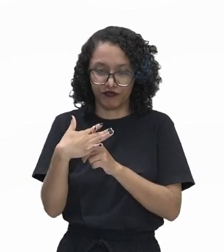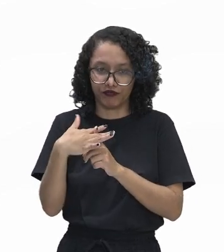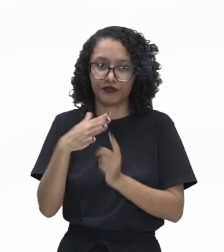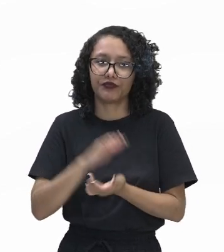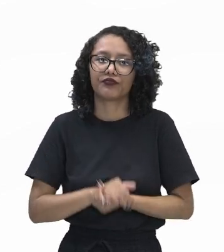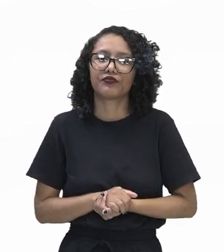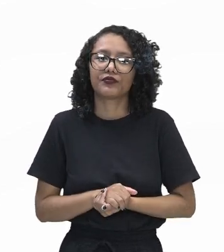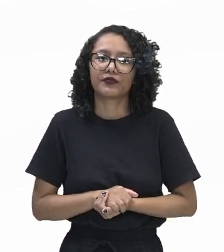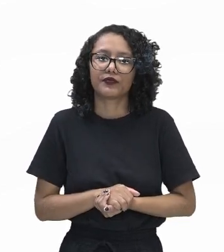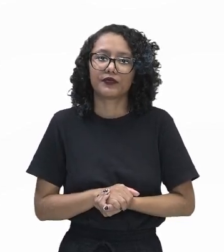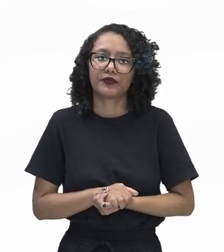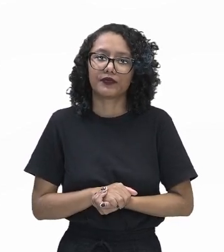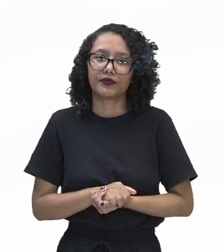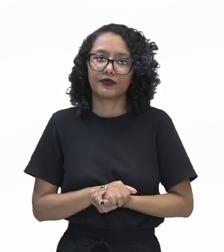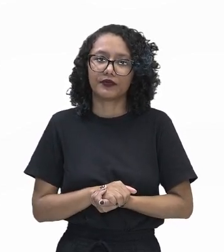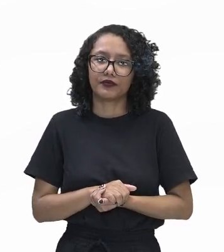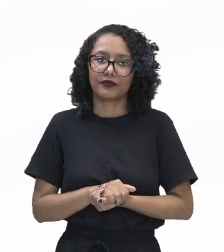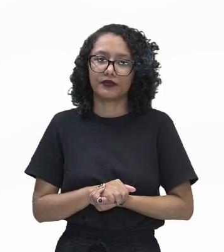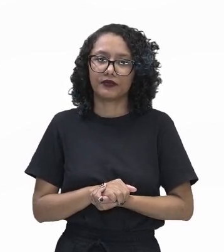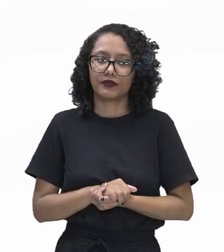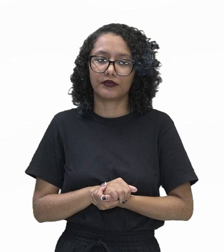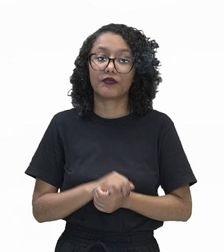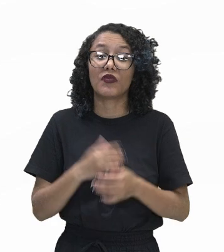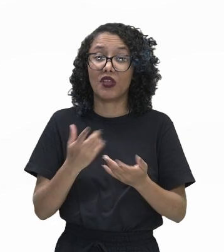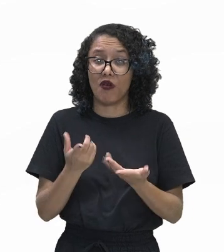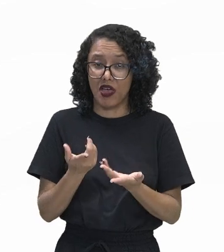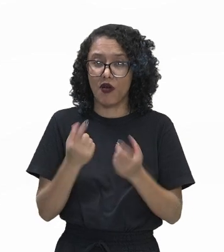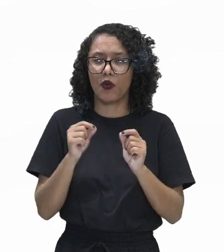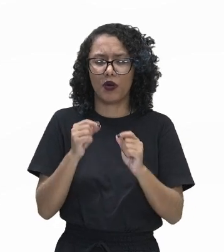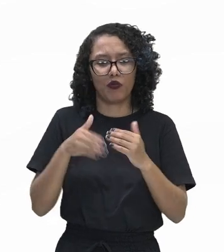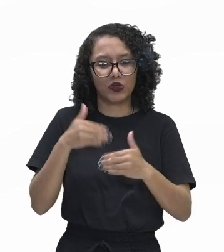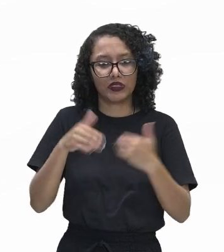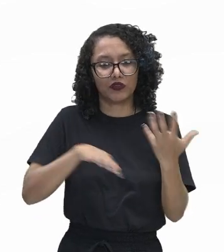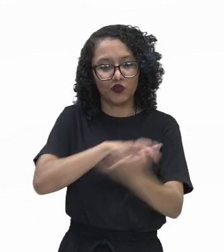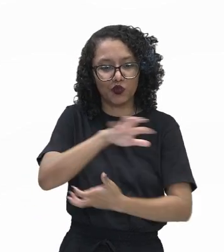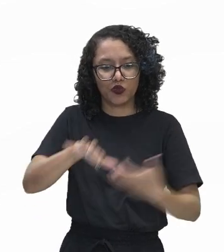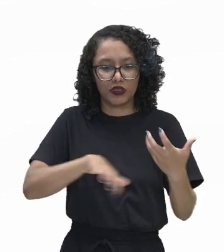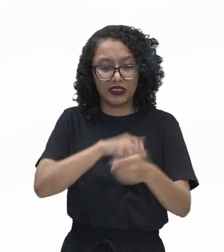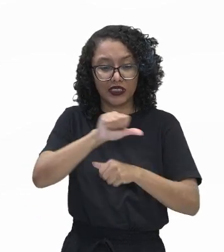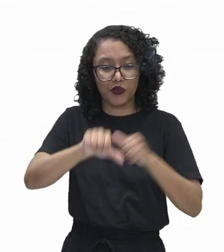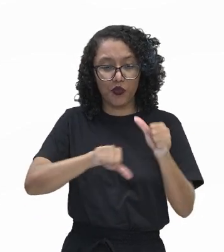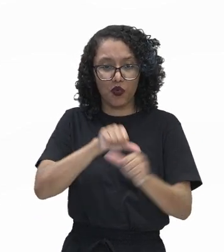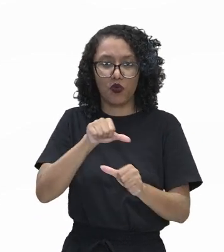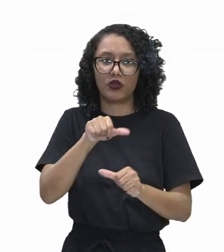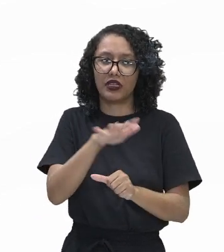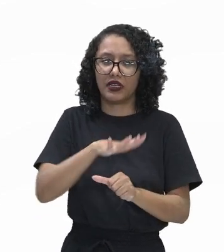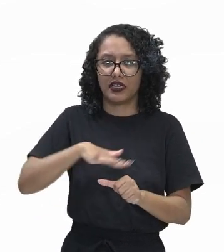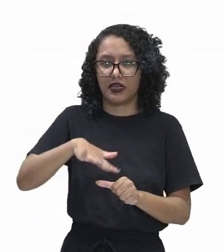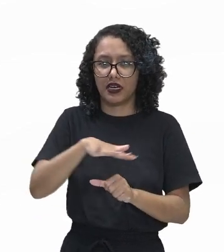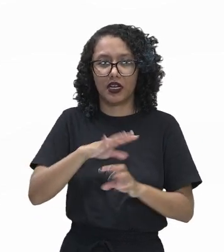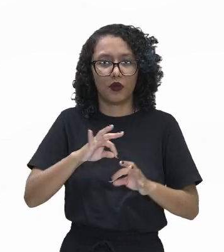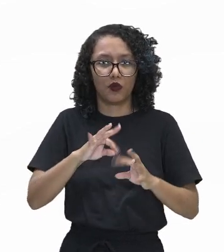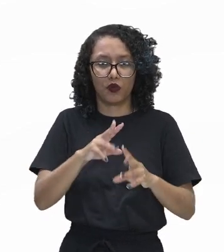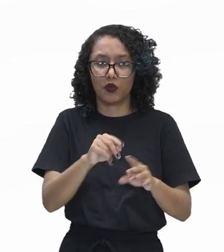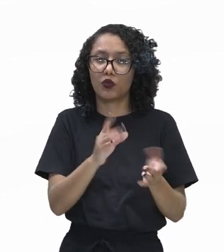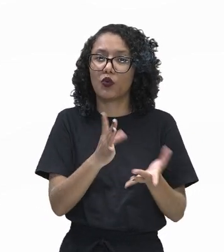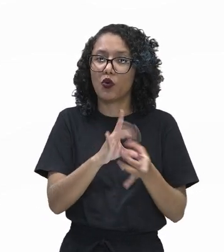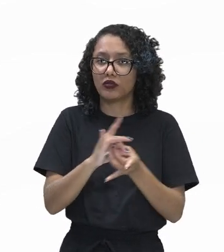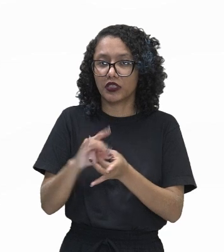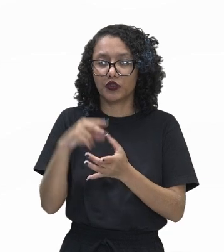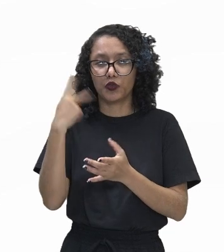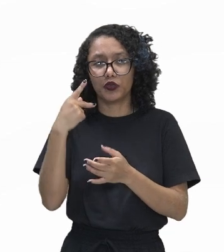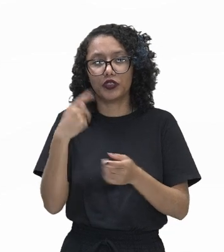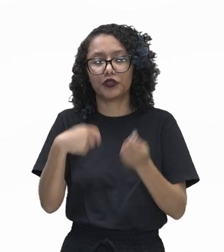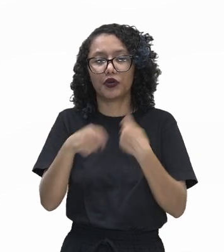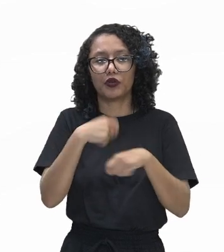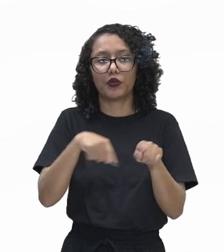vai ter um processo revolucionário que vai transformar todo o cenário político,